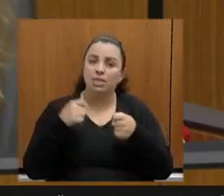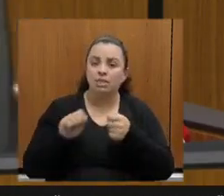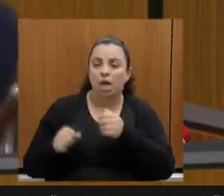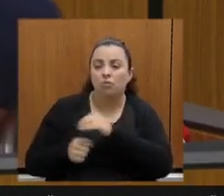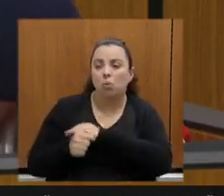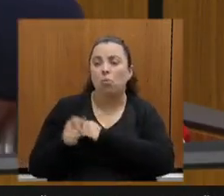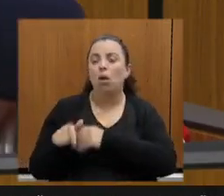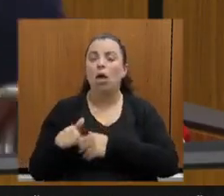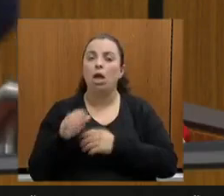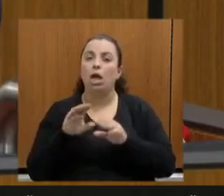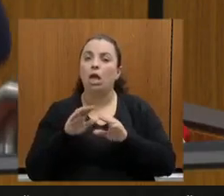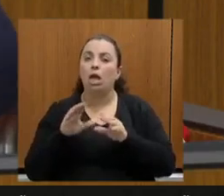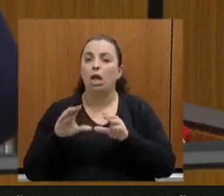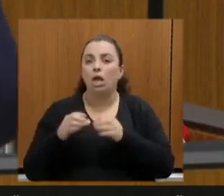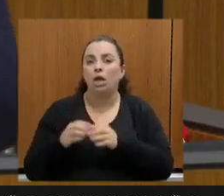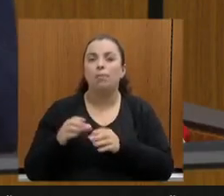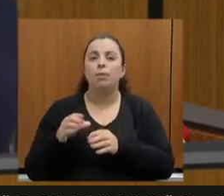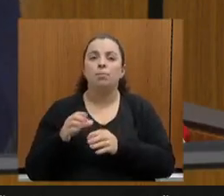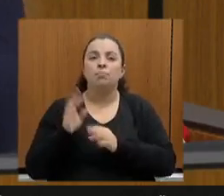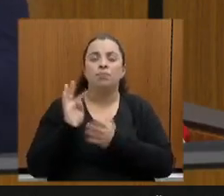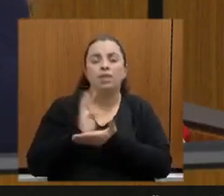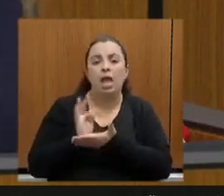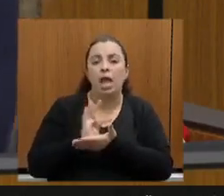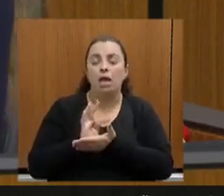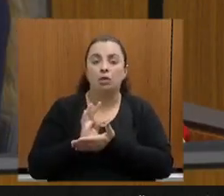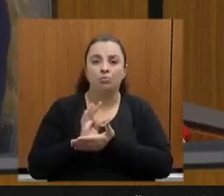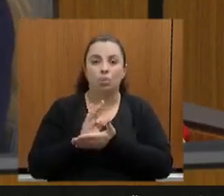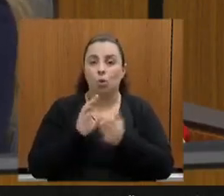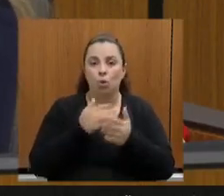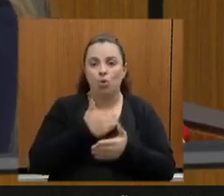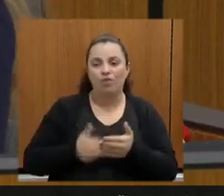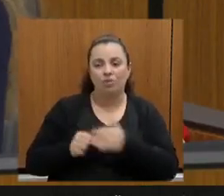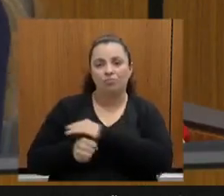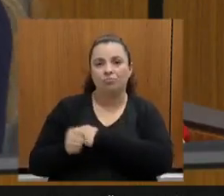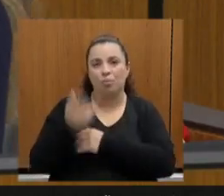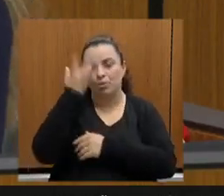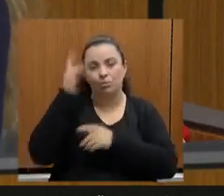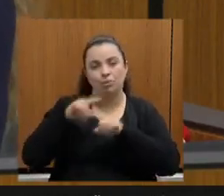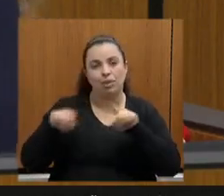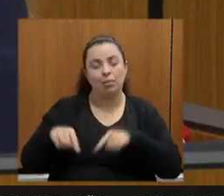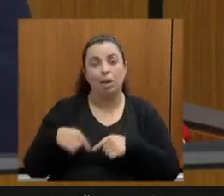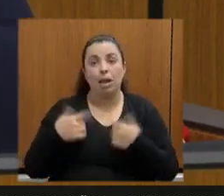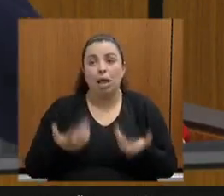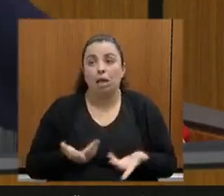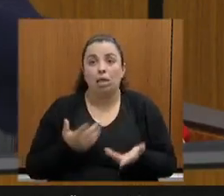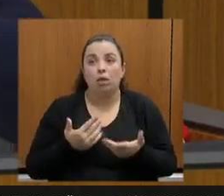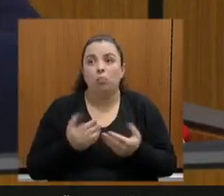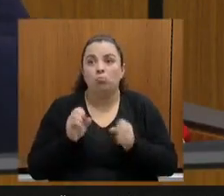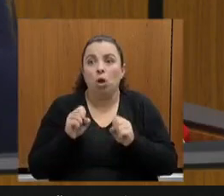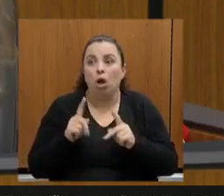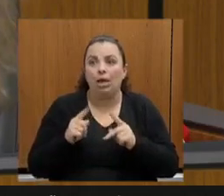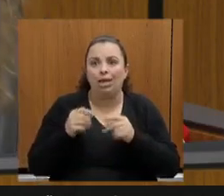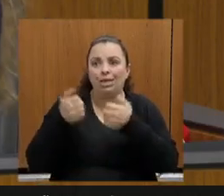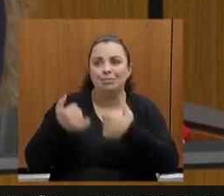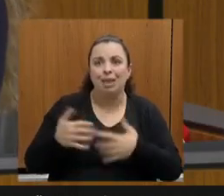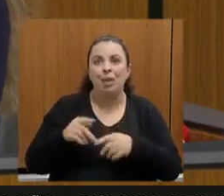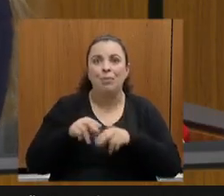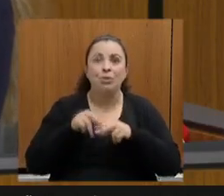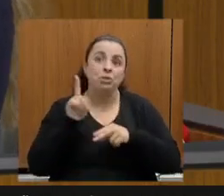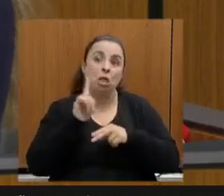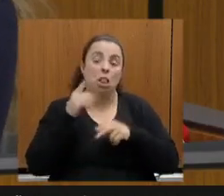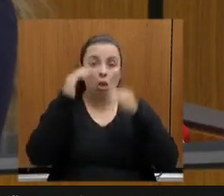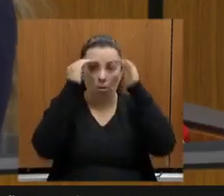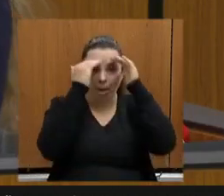técnica não Supre e responsabiliza os pesquisadores por não cumprir o mínimo constitucional Tá certo que cada um de nós tem a sua